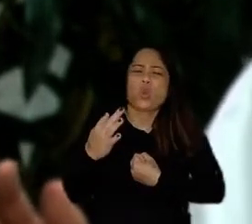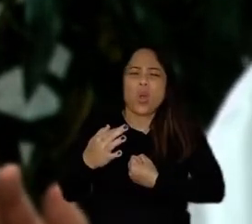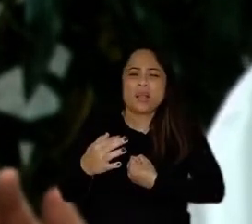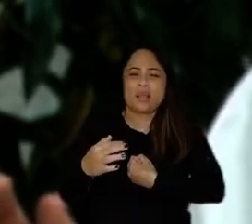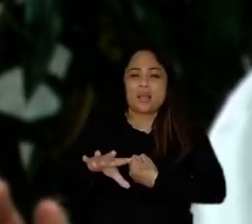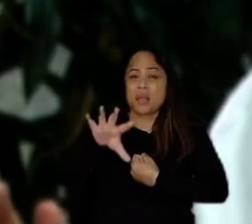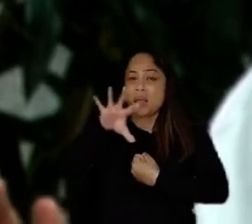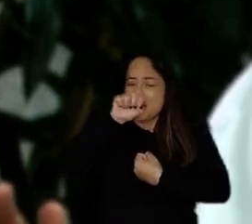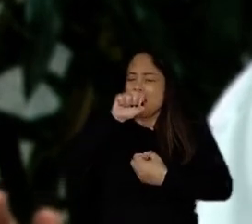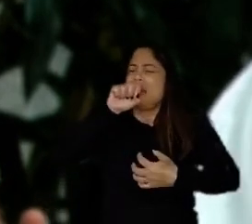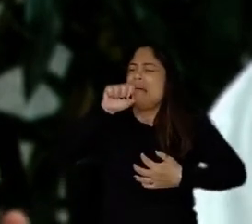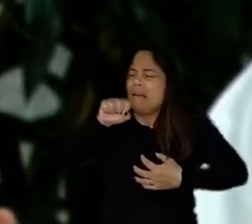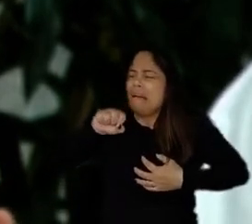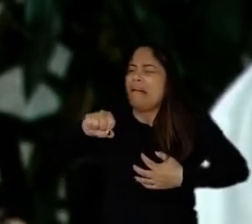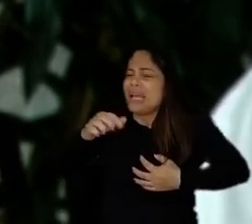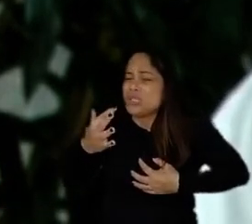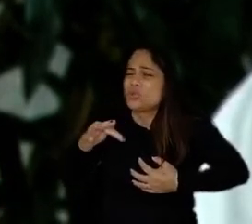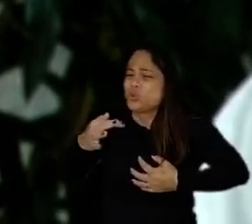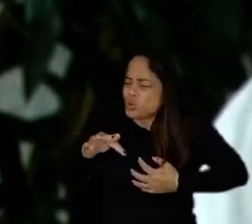respira, dói.